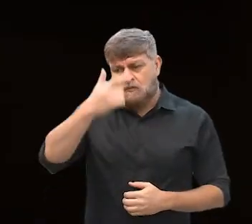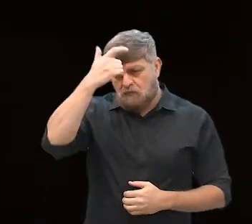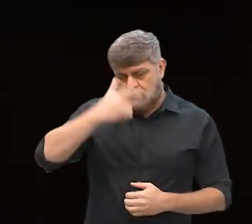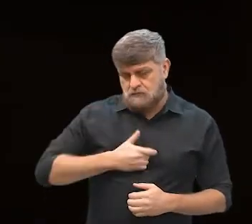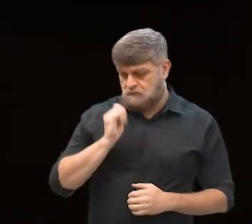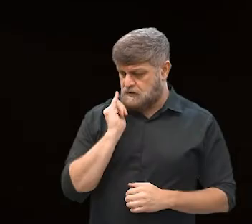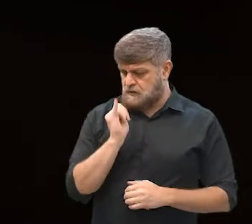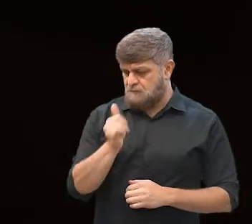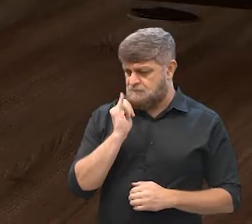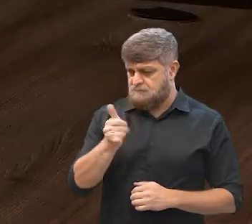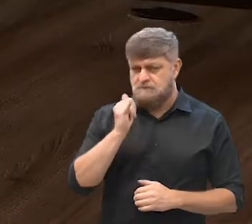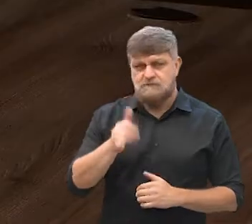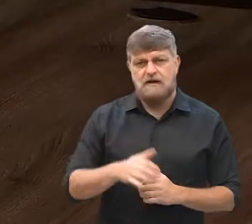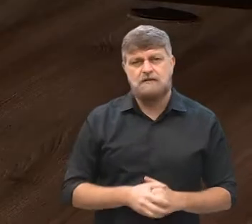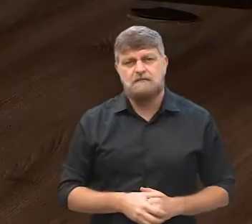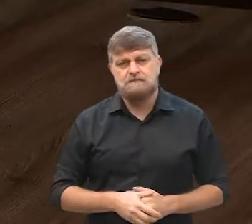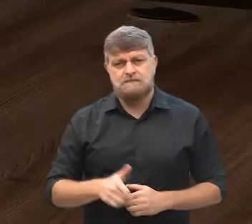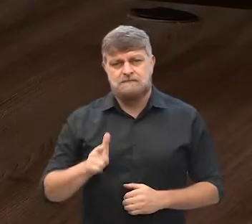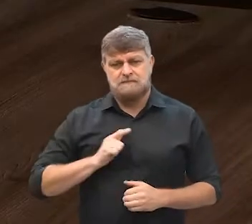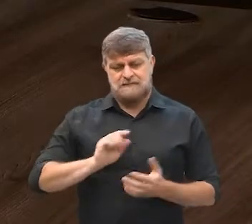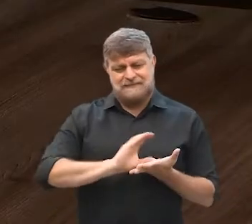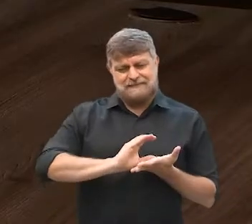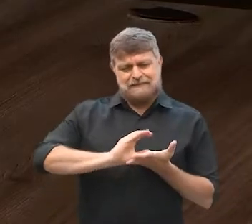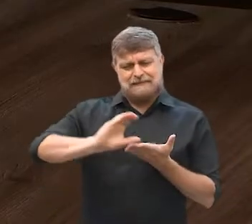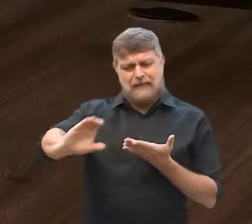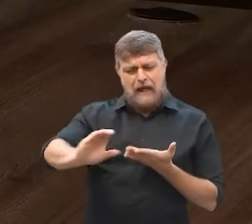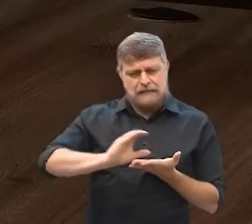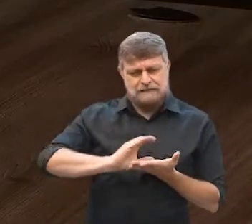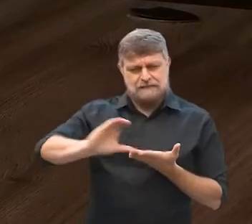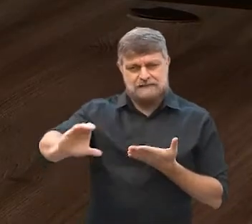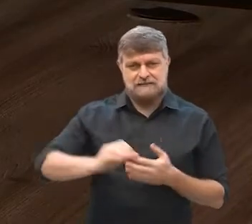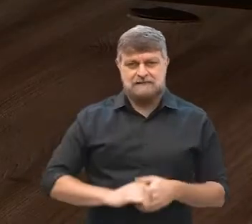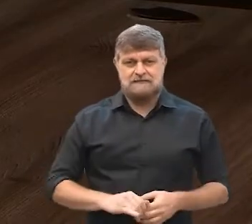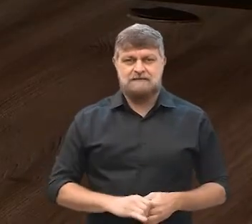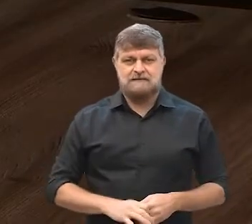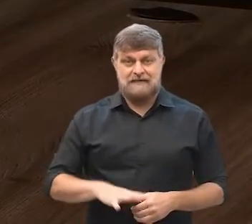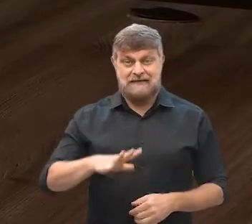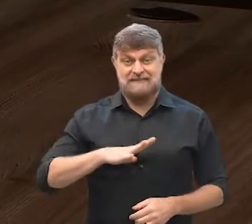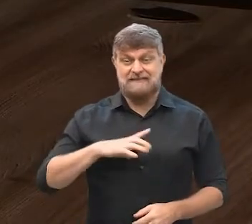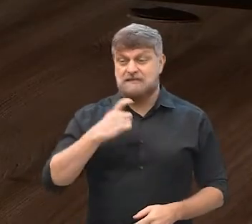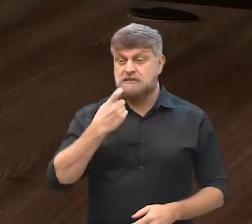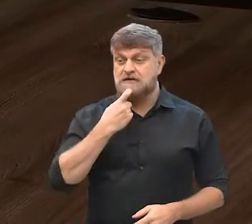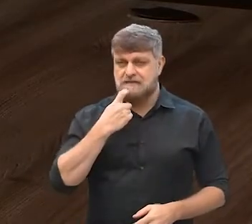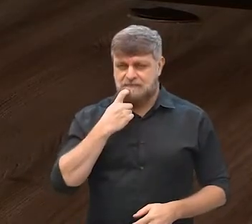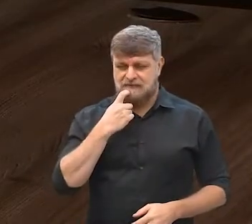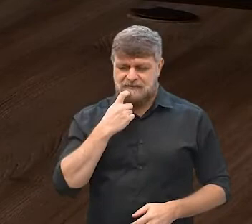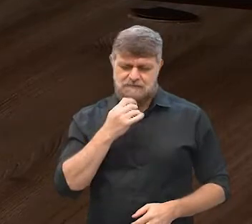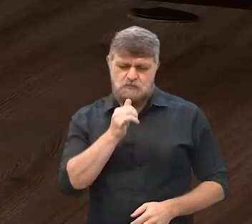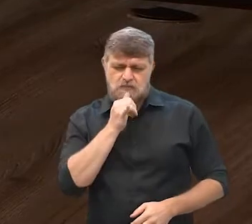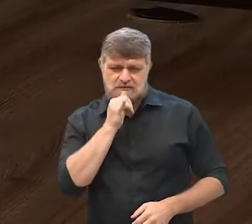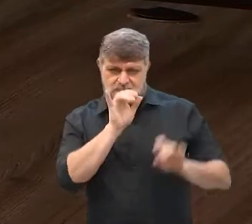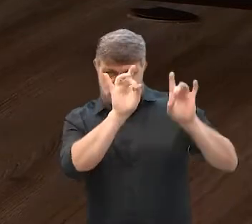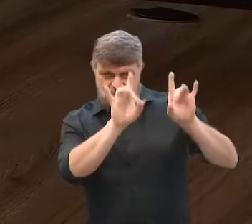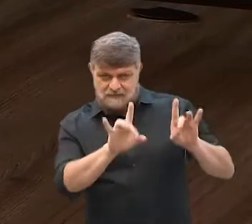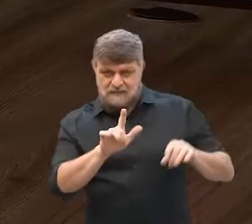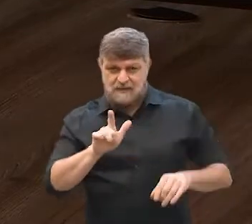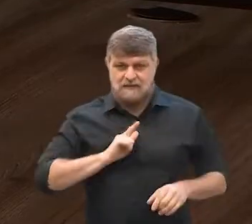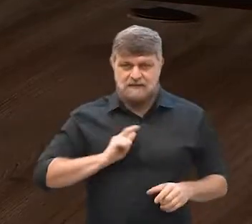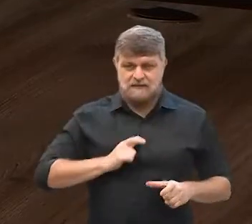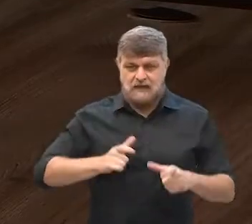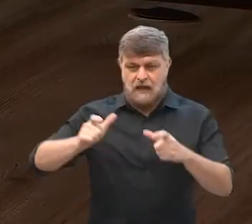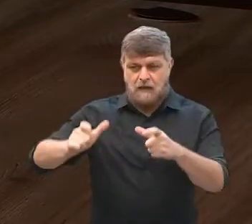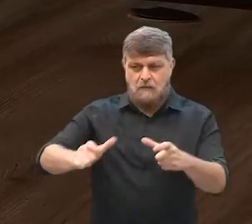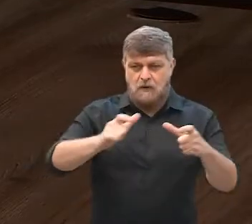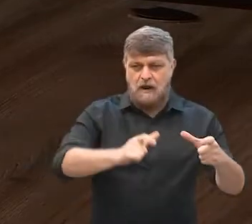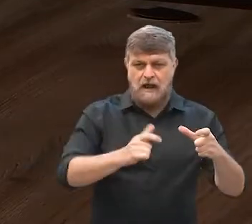fala, por exemplo, em investir, a gente tem muitas, no caso de Campinas especialmente, muitas marmitarias